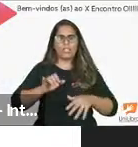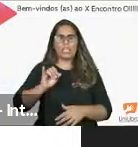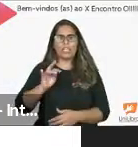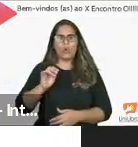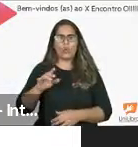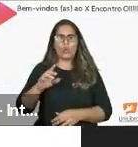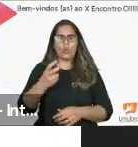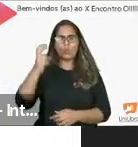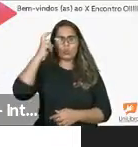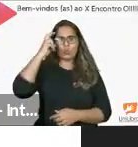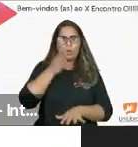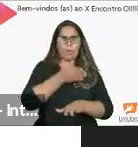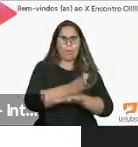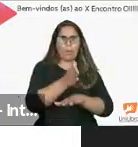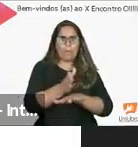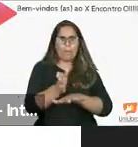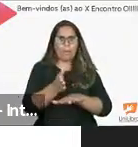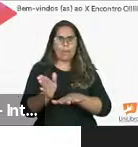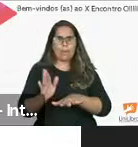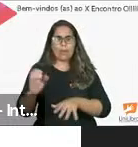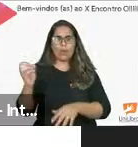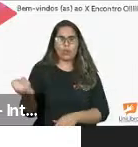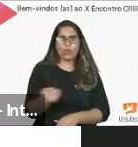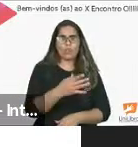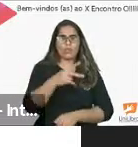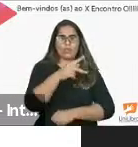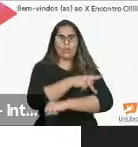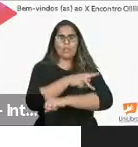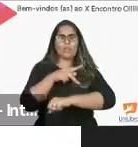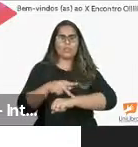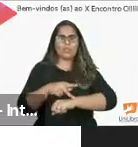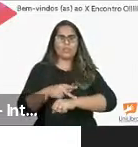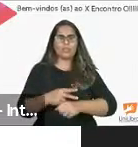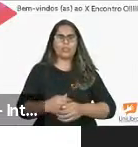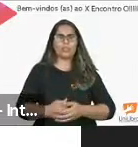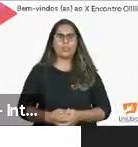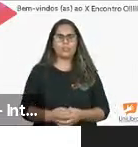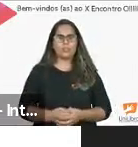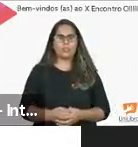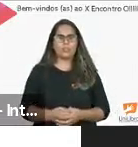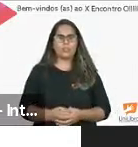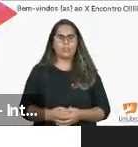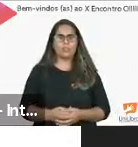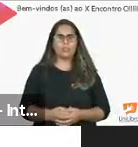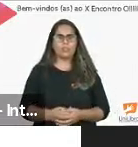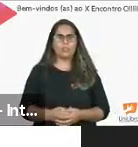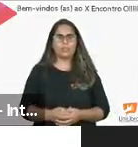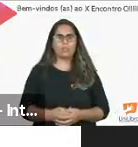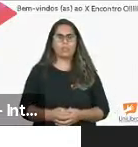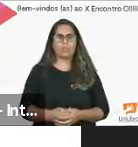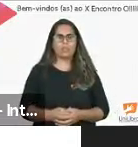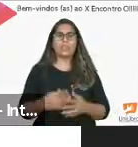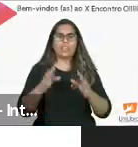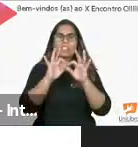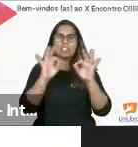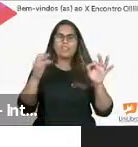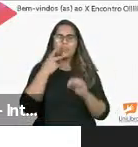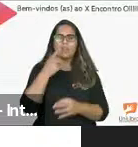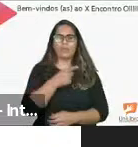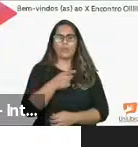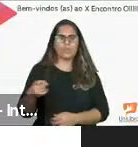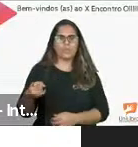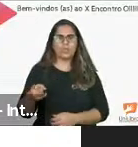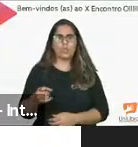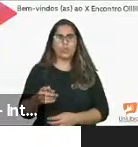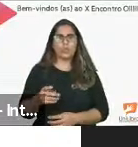interculturalidade e inovação pedagógica. Eu queria aqui, com essa frase, dizer